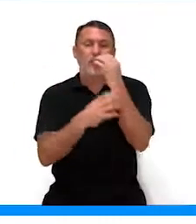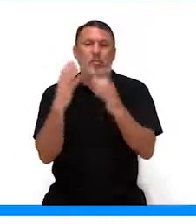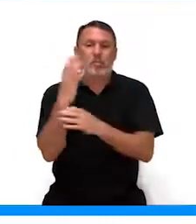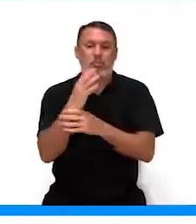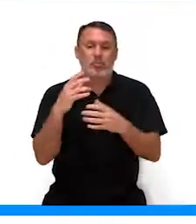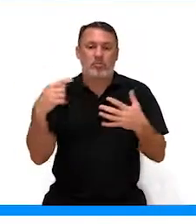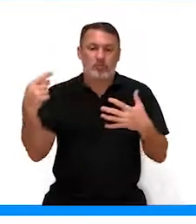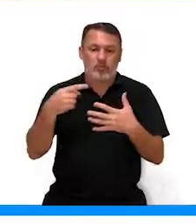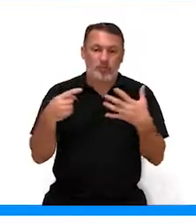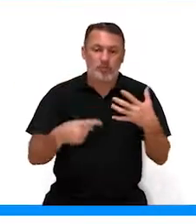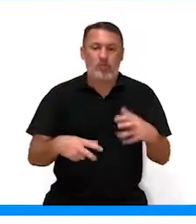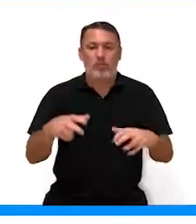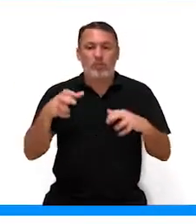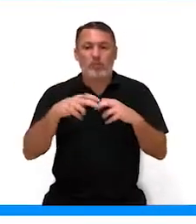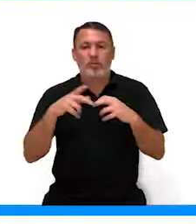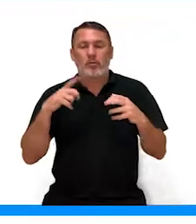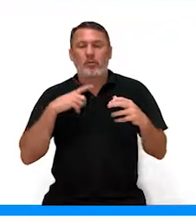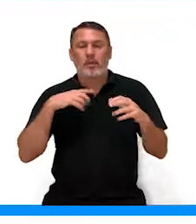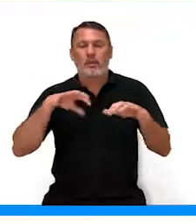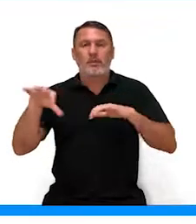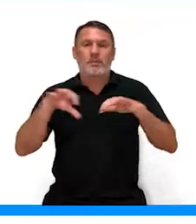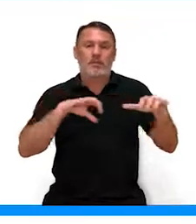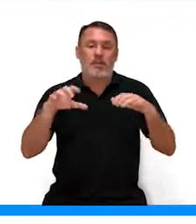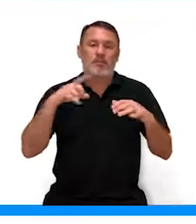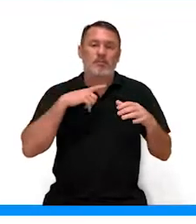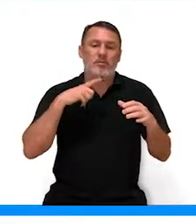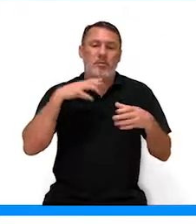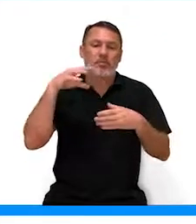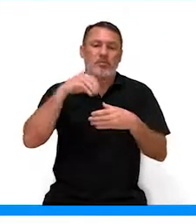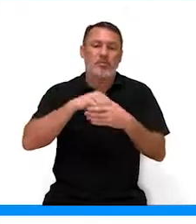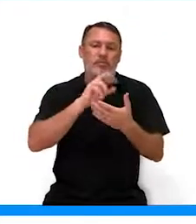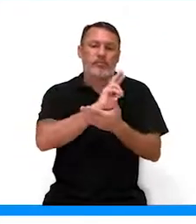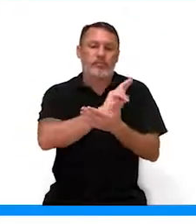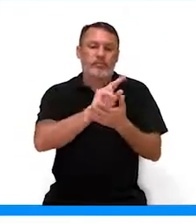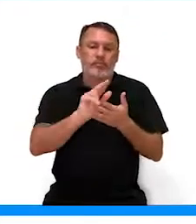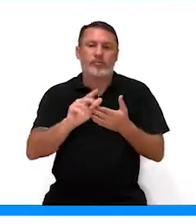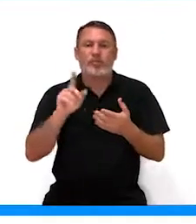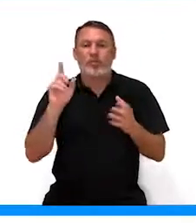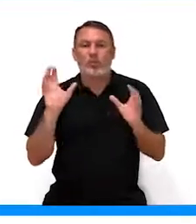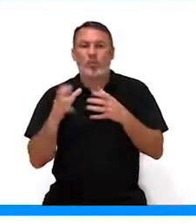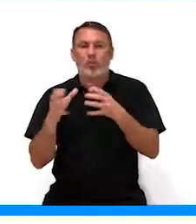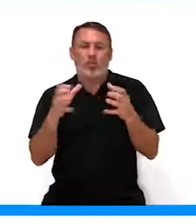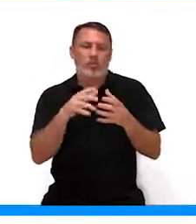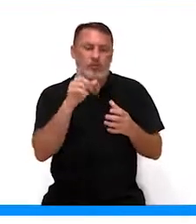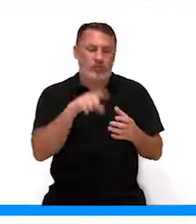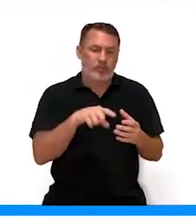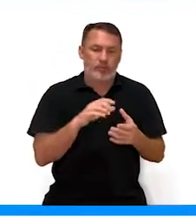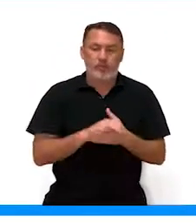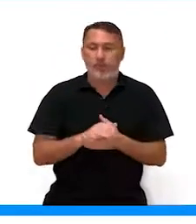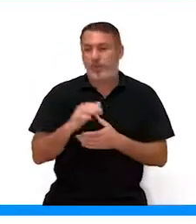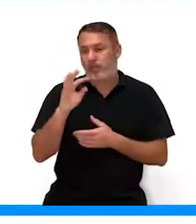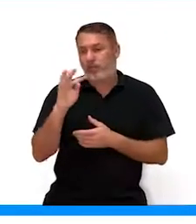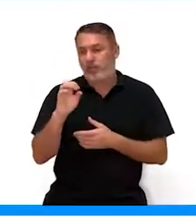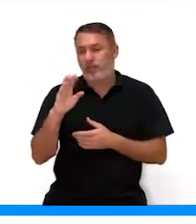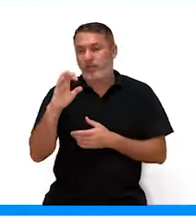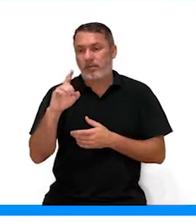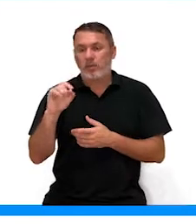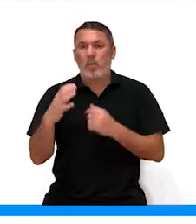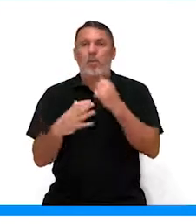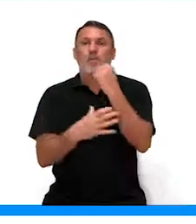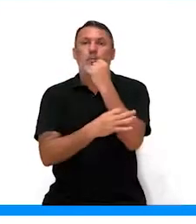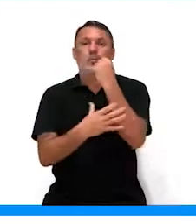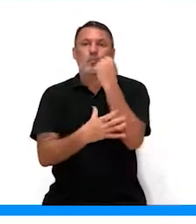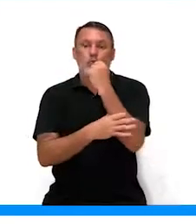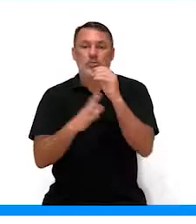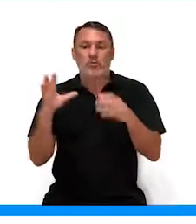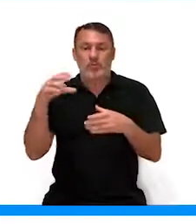espaço. Então, nesse caso, as células vão estar bem esparçadas, com muita substância intercelular entre elas.